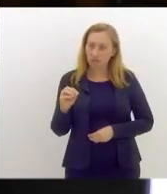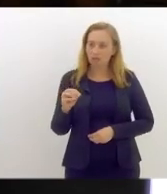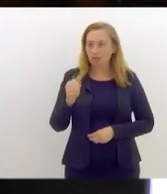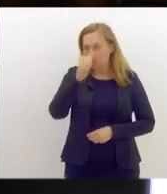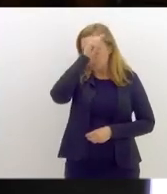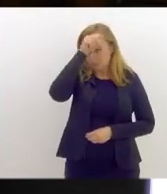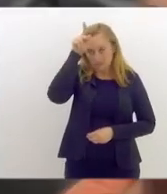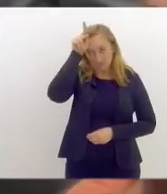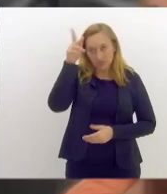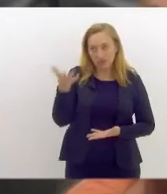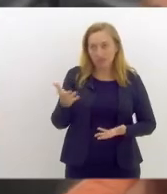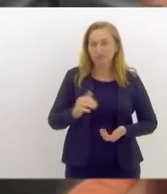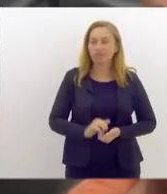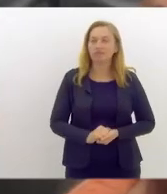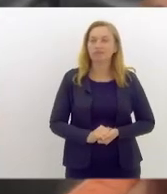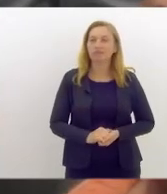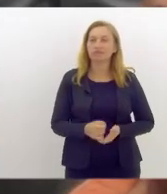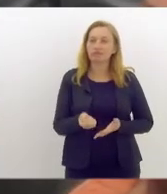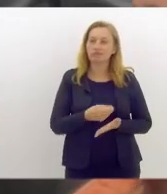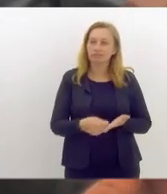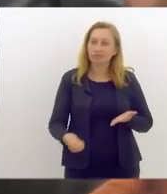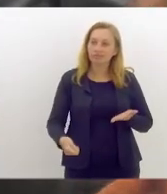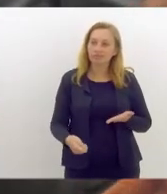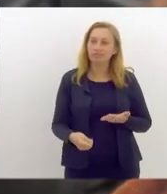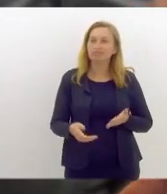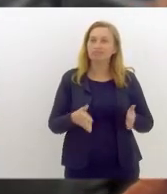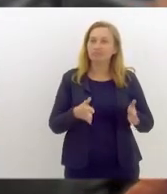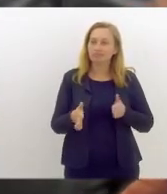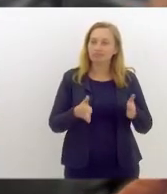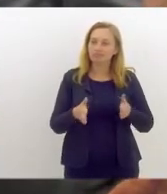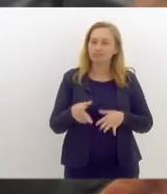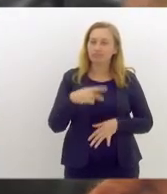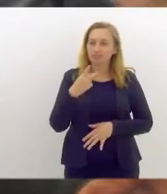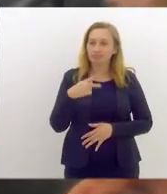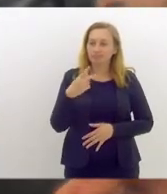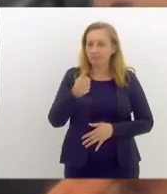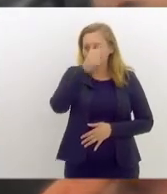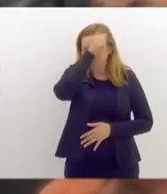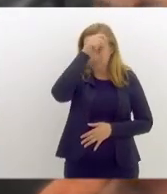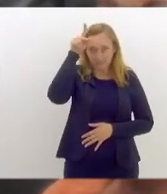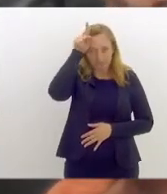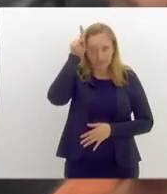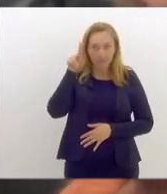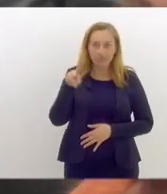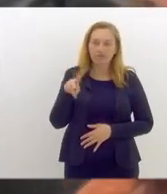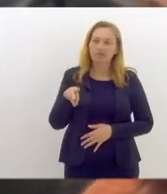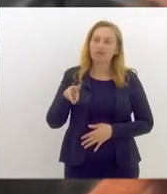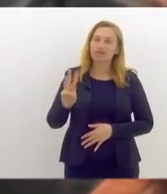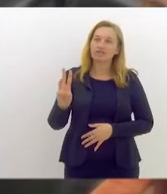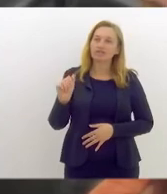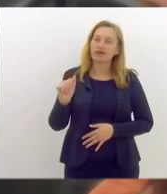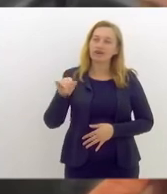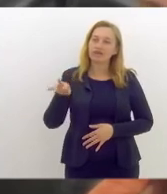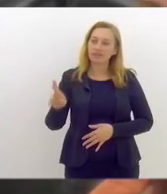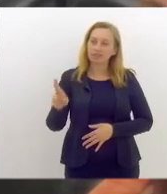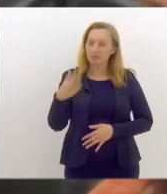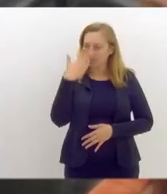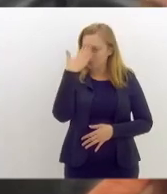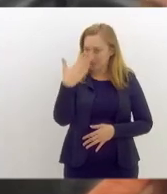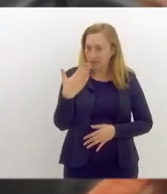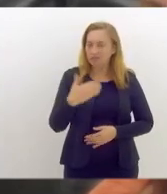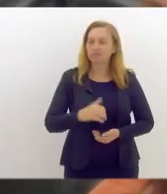Waguinho que eu conheço como Prefeito Waguinho mas anotei aqui durante a fala é Prefeito Wagner Carneiro dos Santos né Muito obrigado